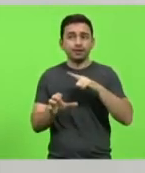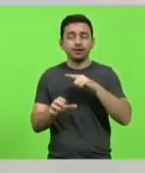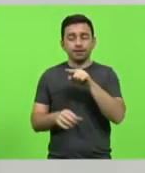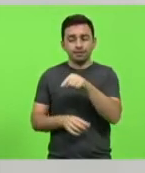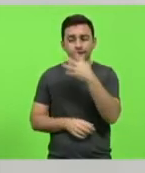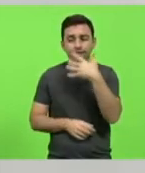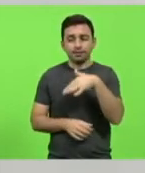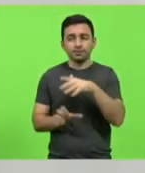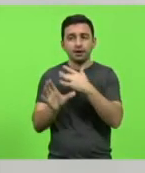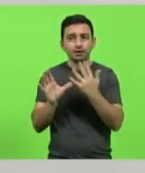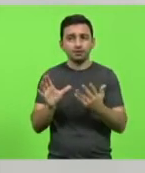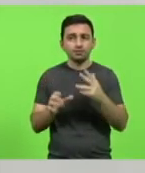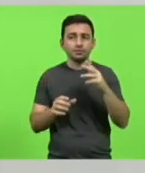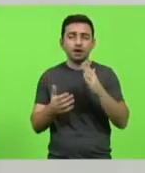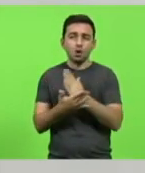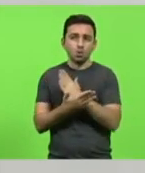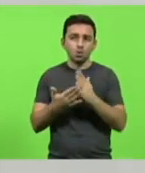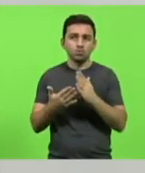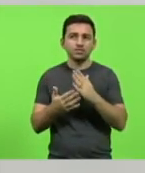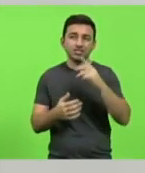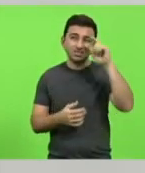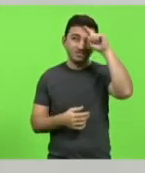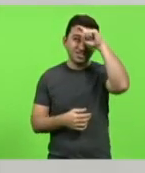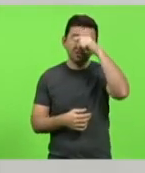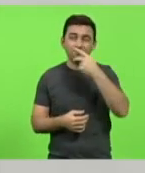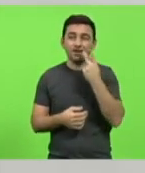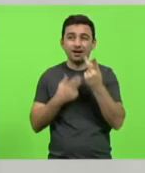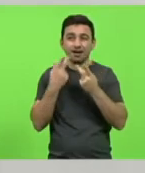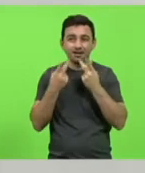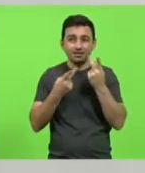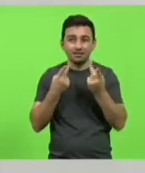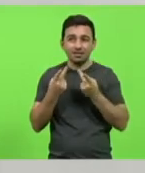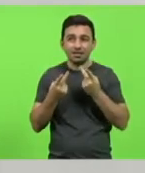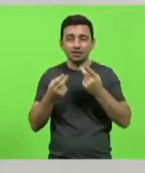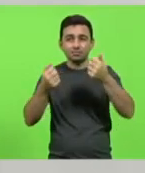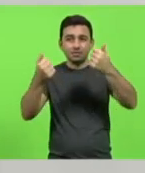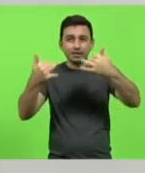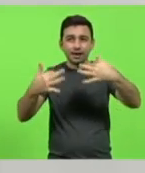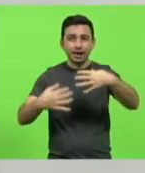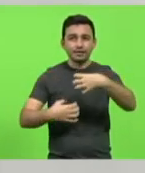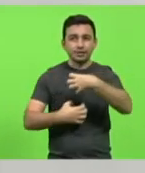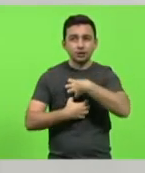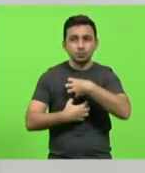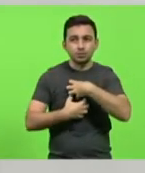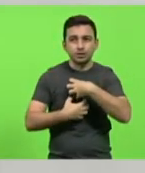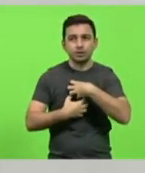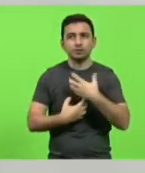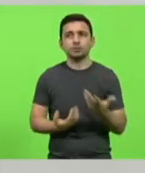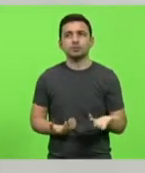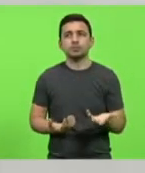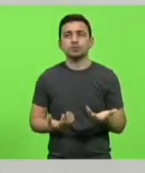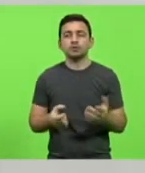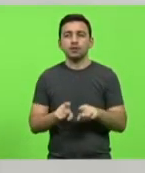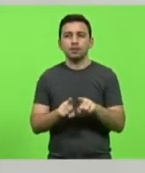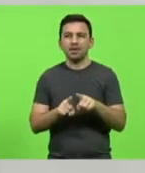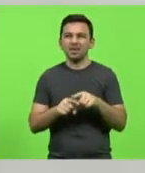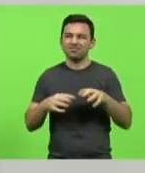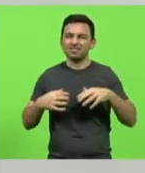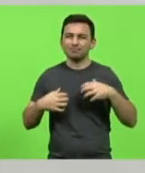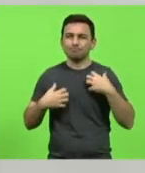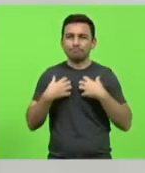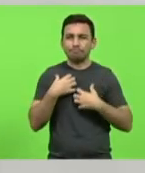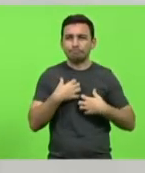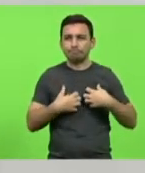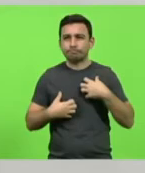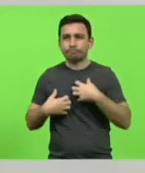como dificuldade na fala, em expressar ideias e sentimentos, sentindo mal-estar em meio a